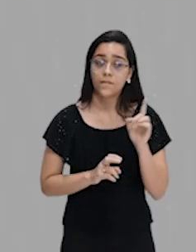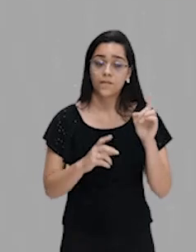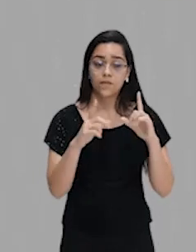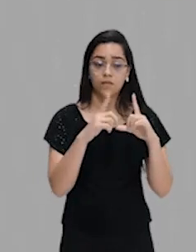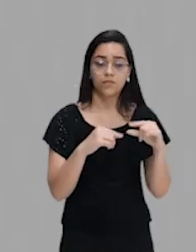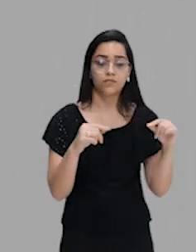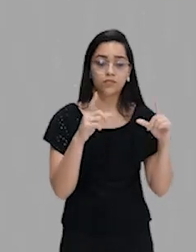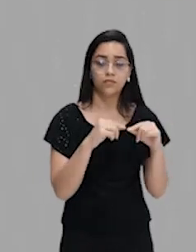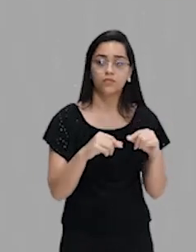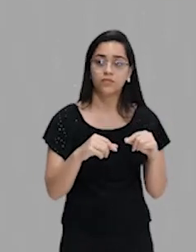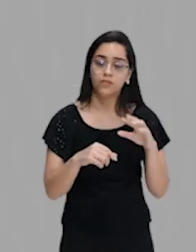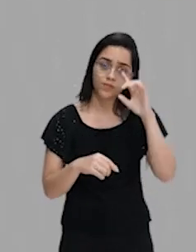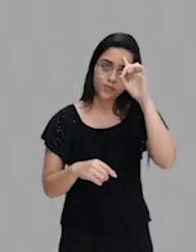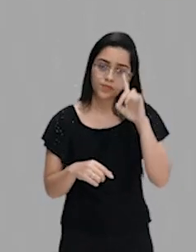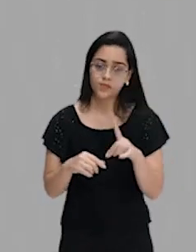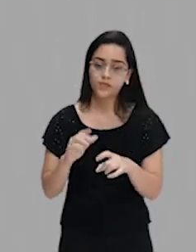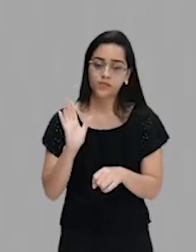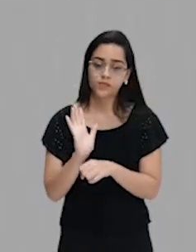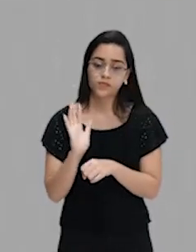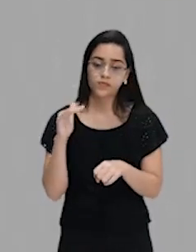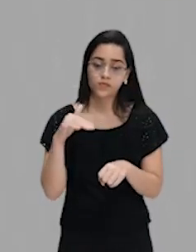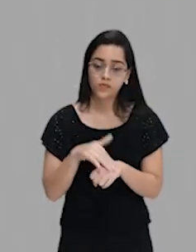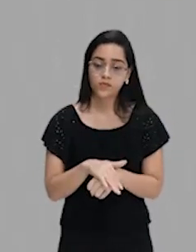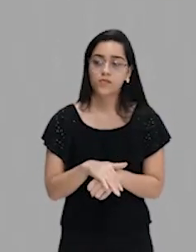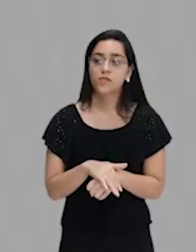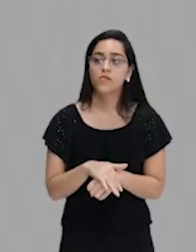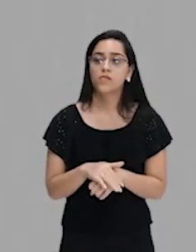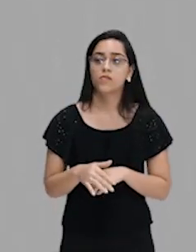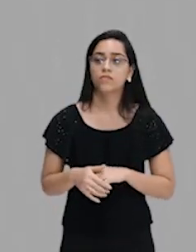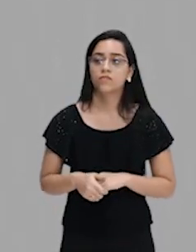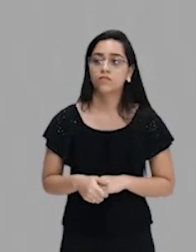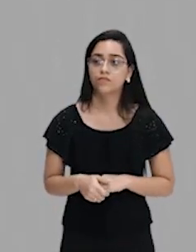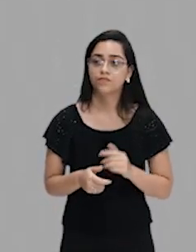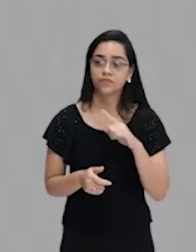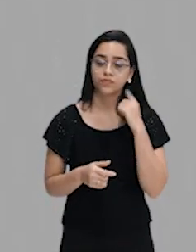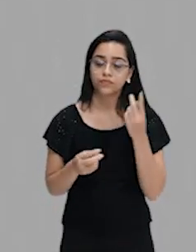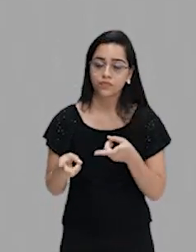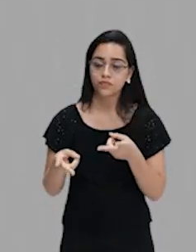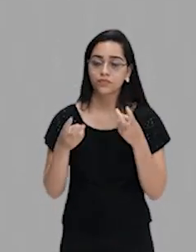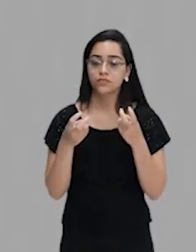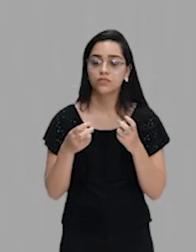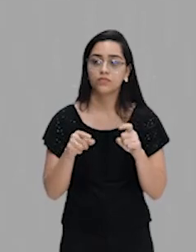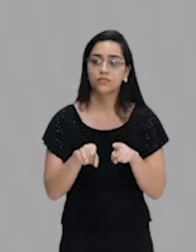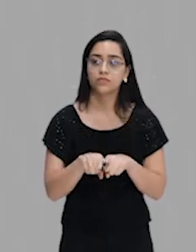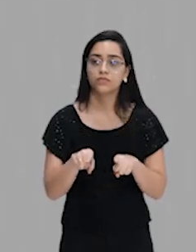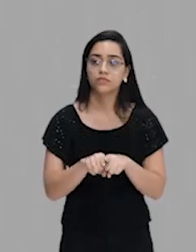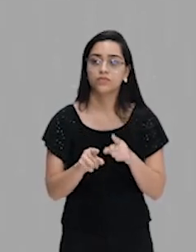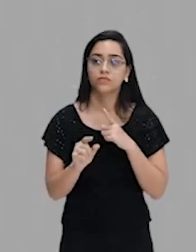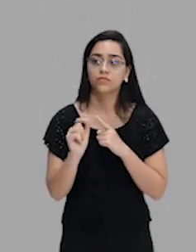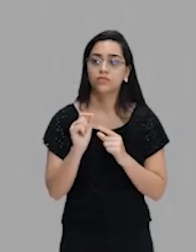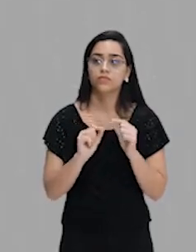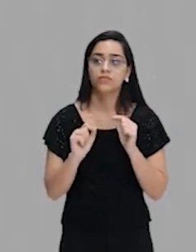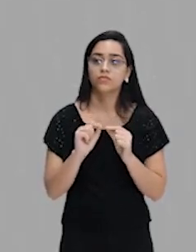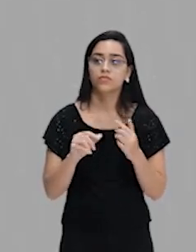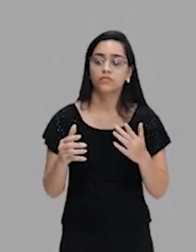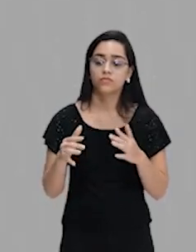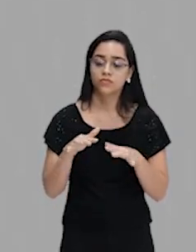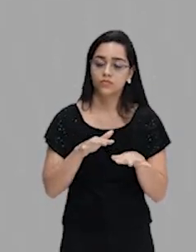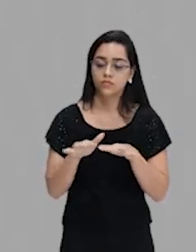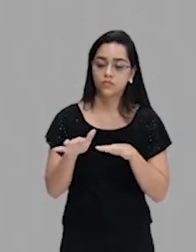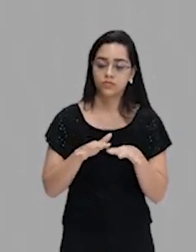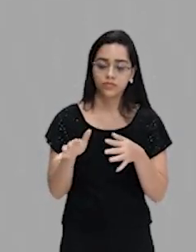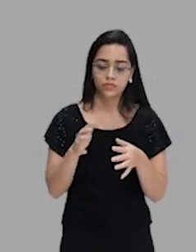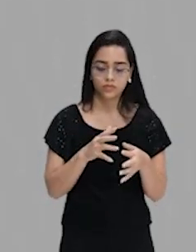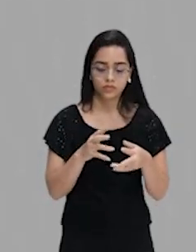no Japão era dia, tarde e noite, respectivamente falando. Nós observamos muito isso, e isso graças ao o movimento